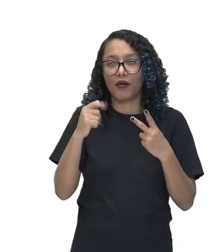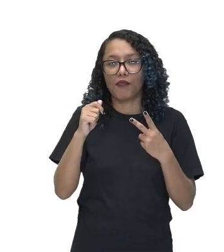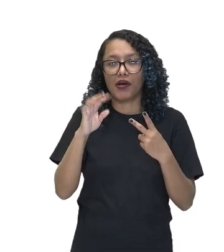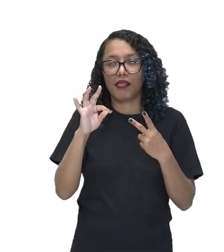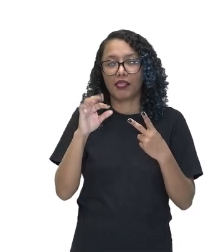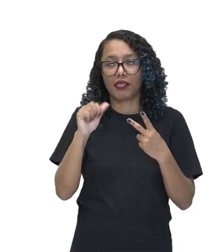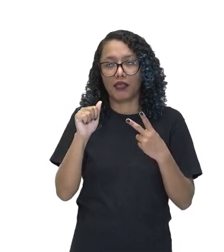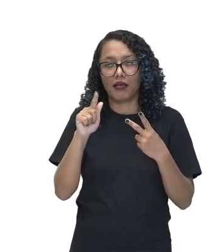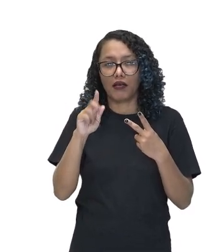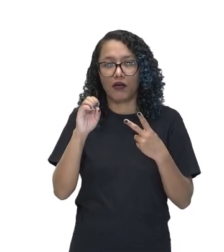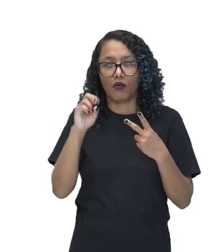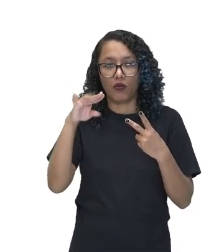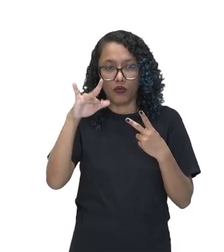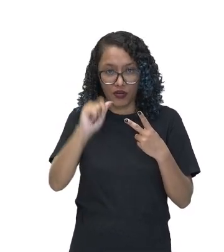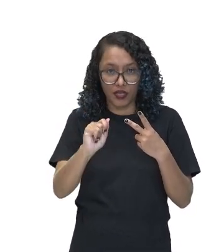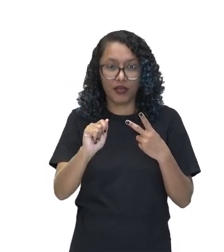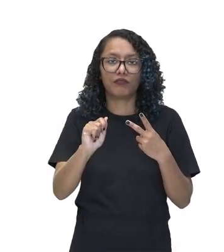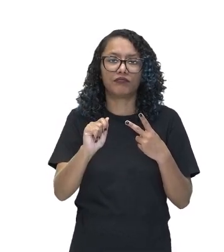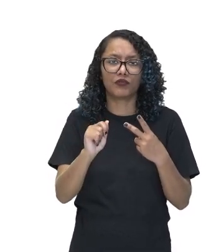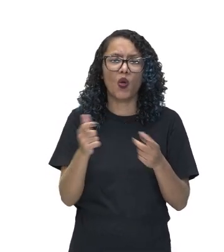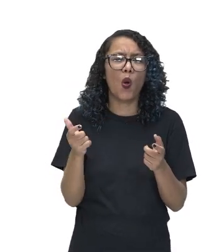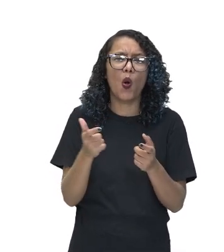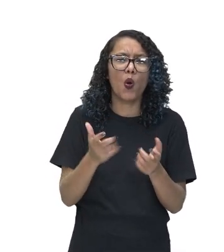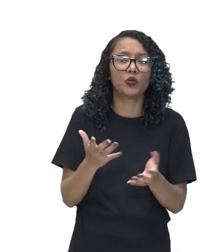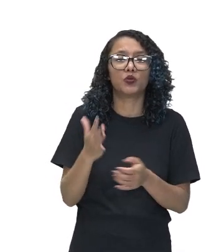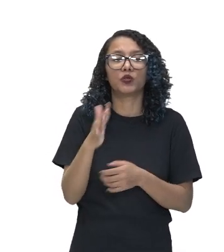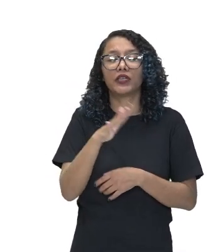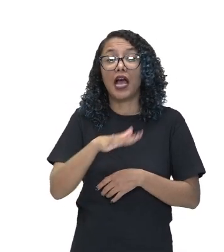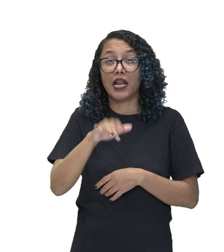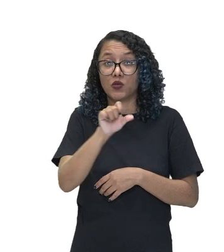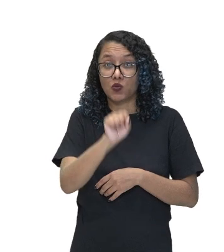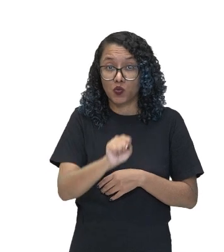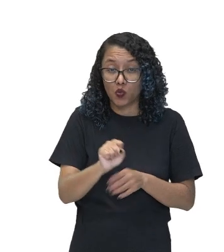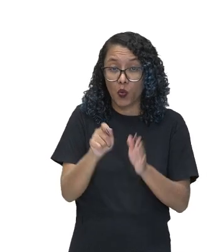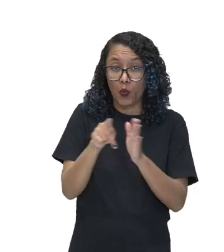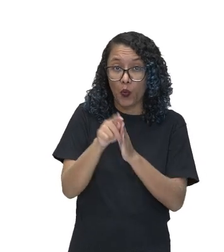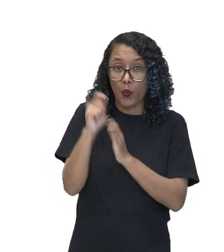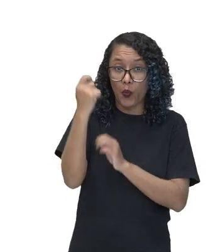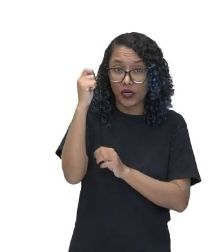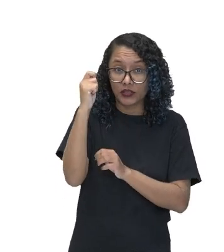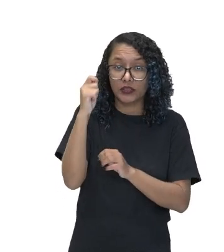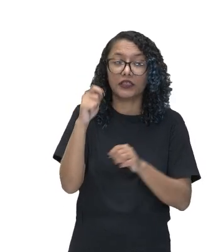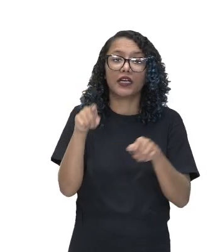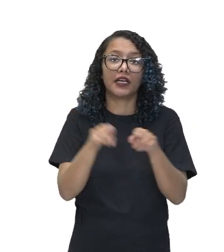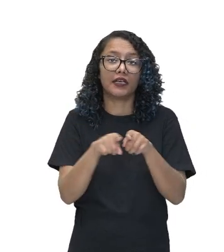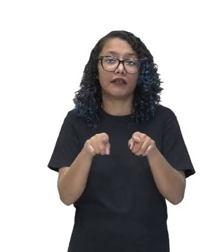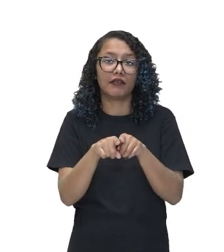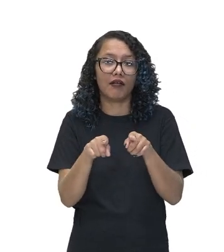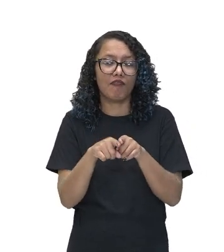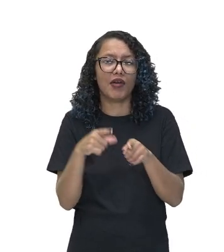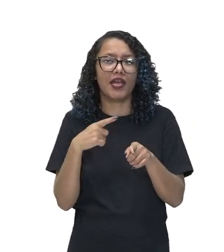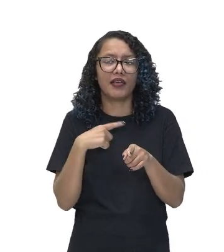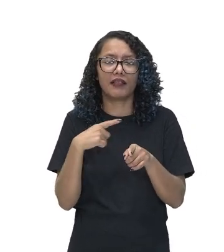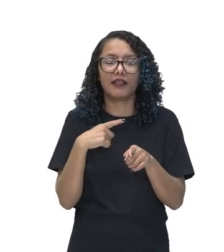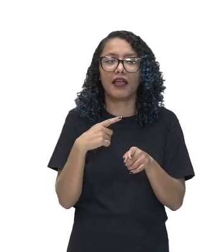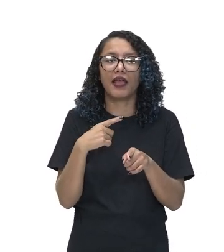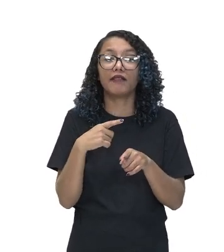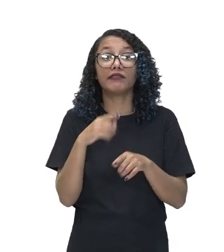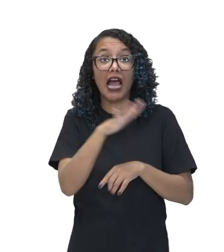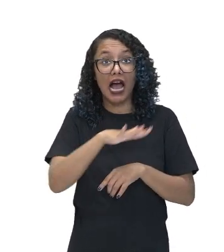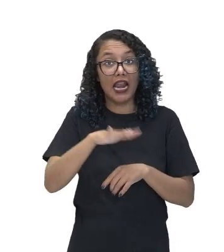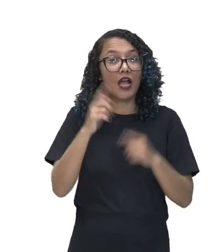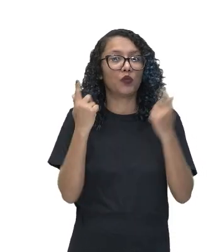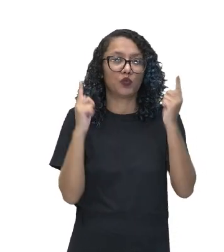Patagônia, ela abrange o sul da Argentina, mas ela também se estende pelo